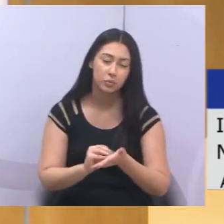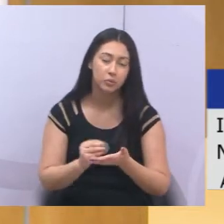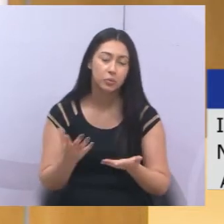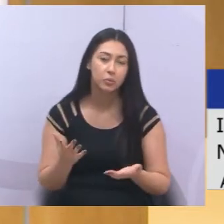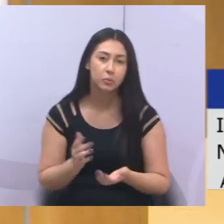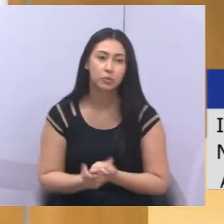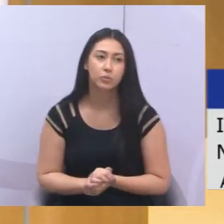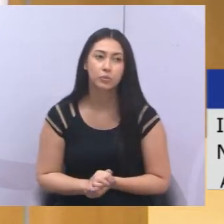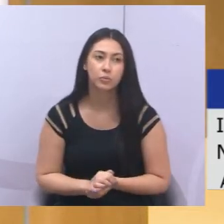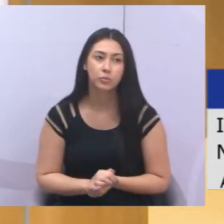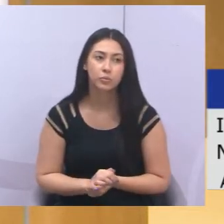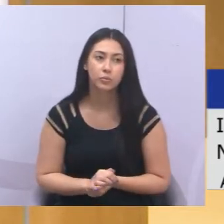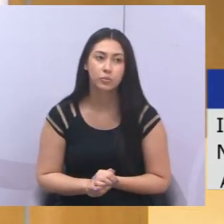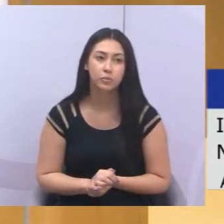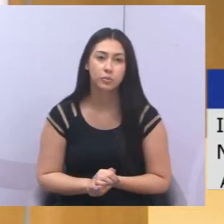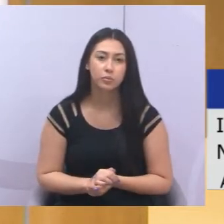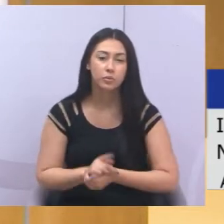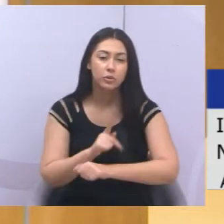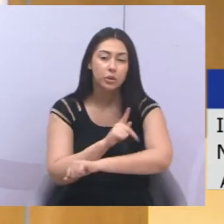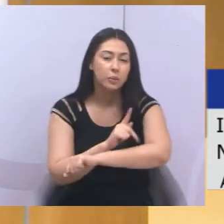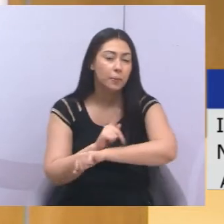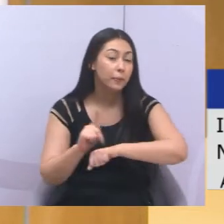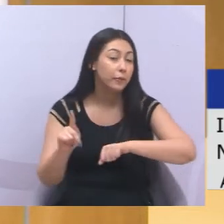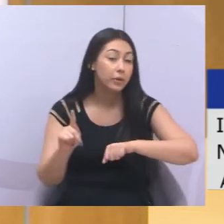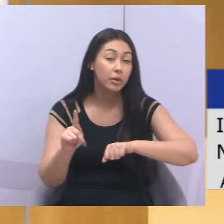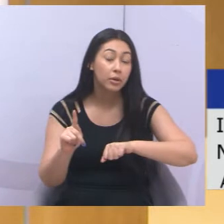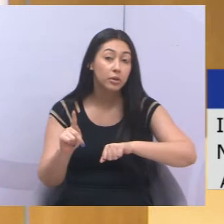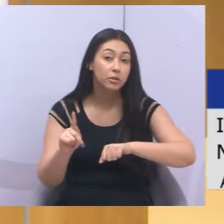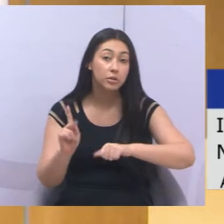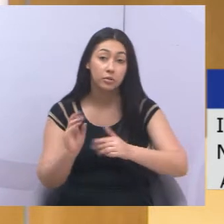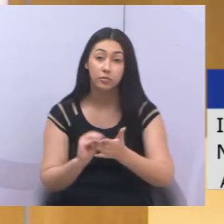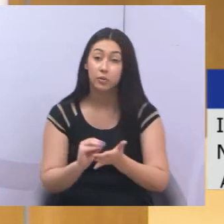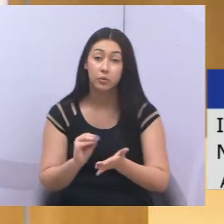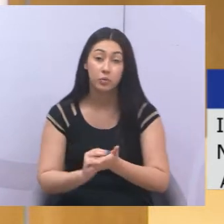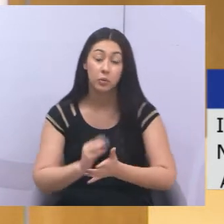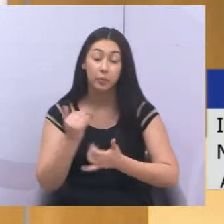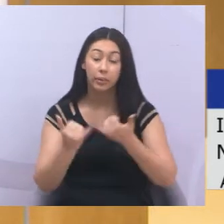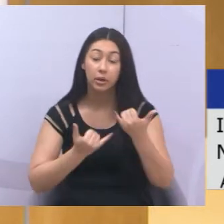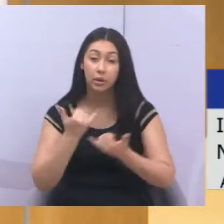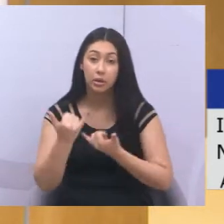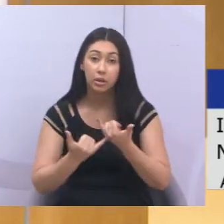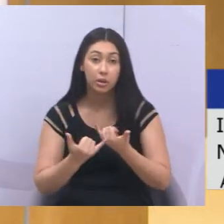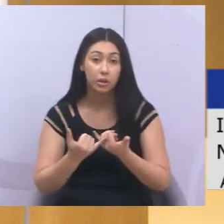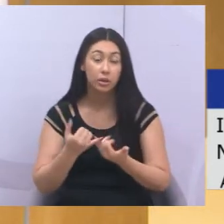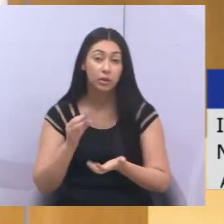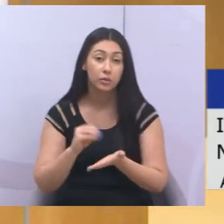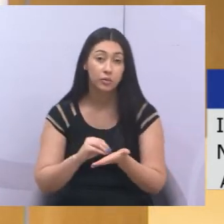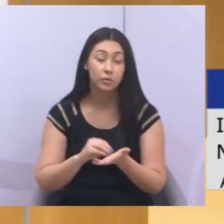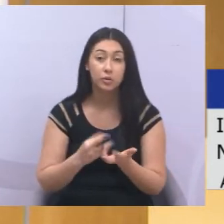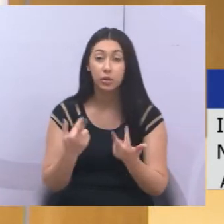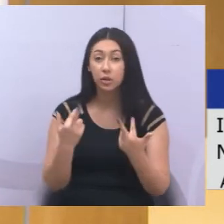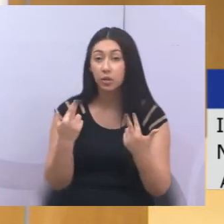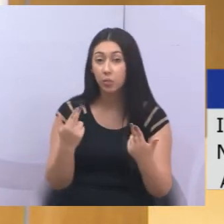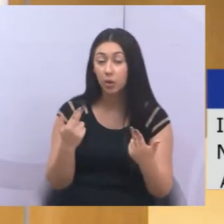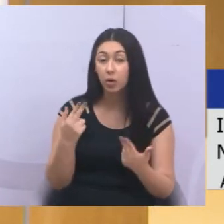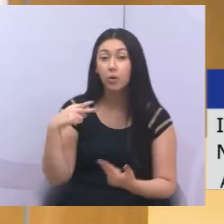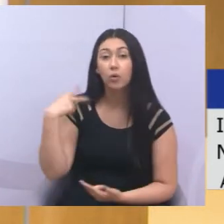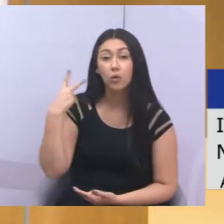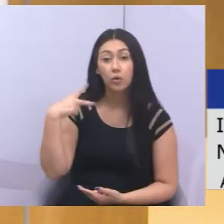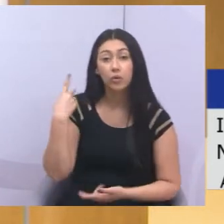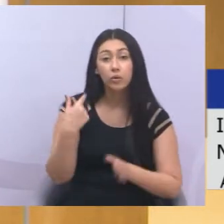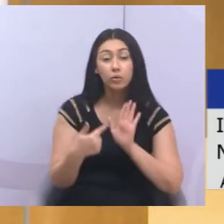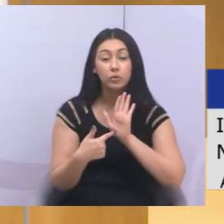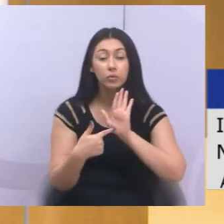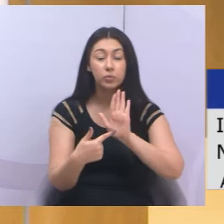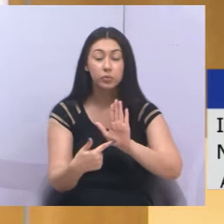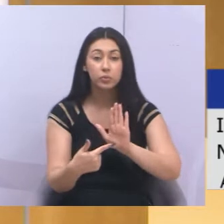Resgate da pureza das brincadeiras, como o pastor Rogério Timóteo hoje aqui nos